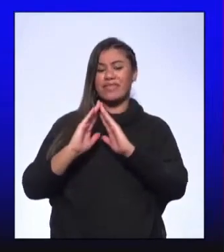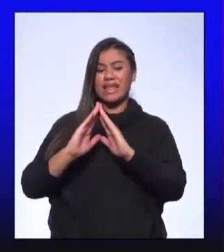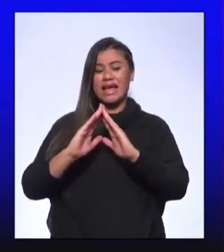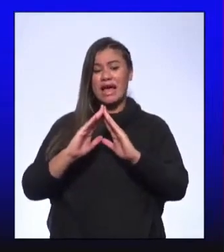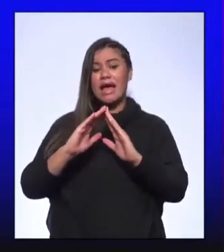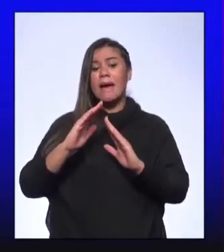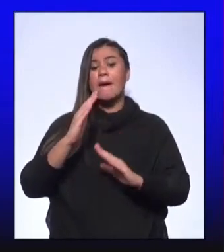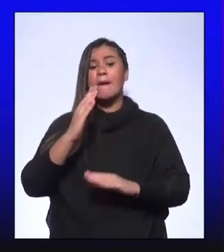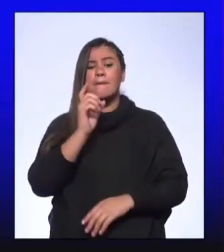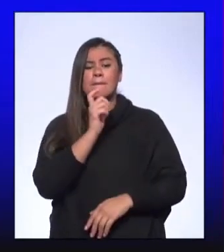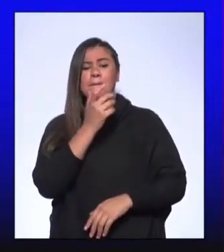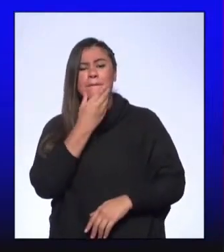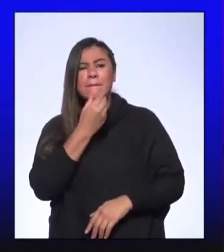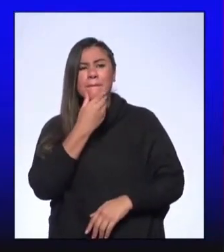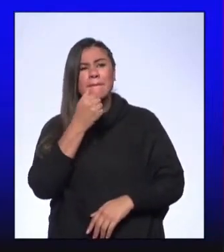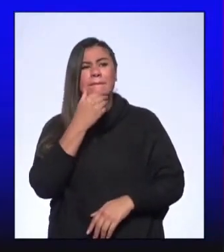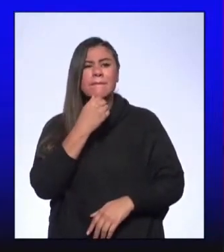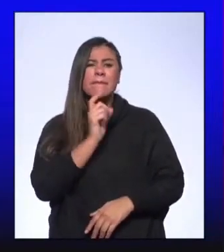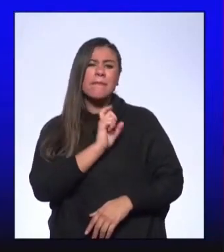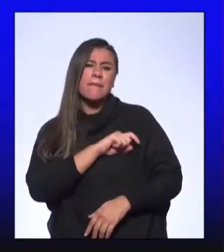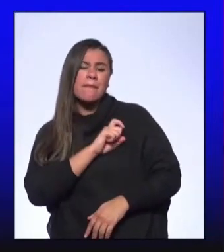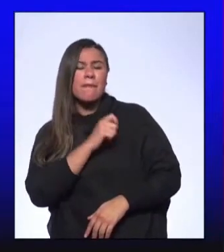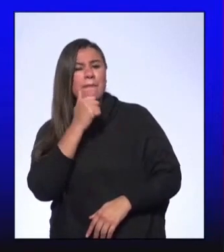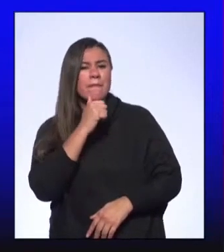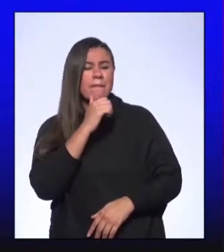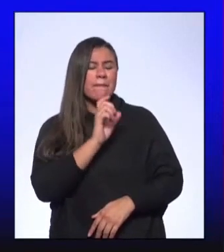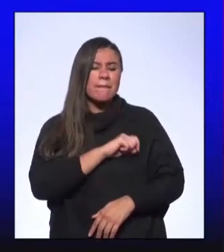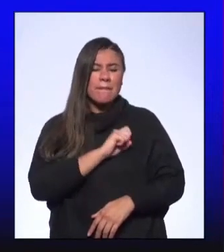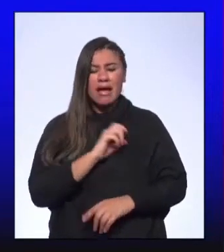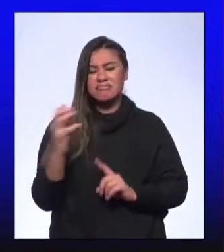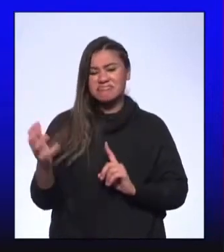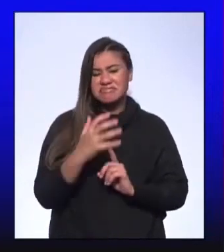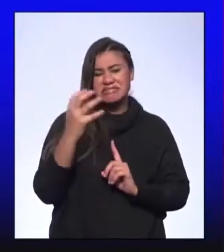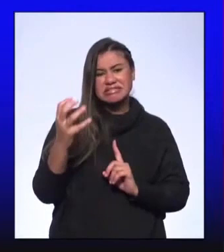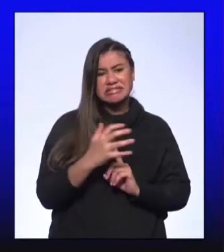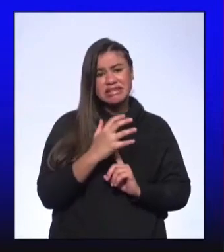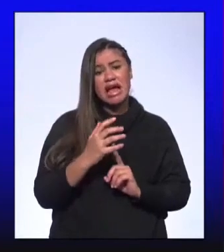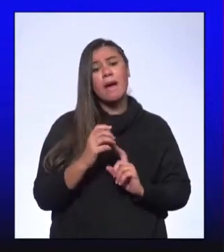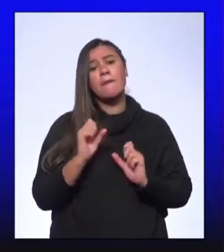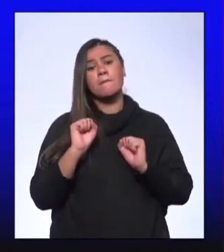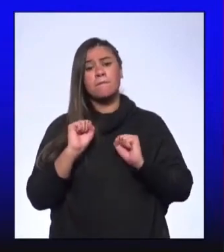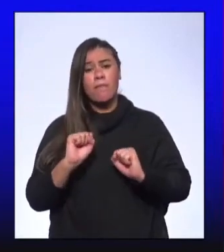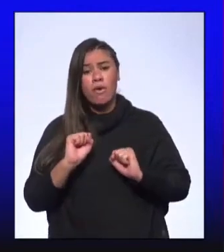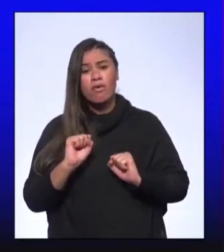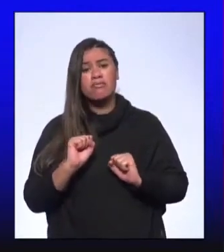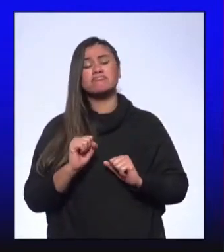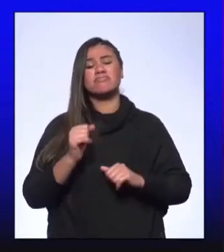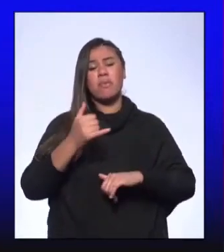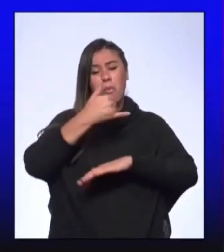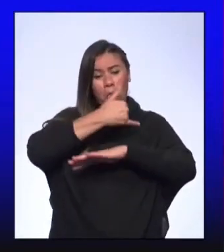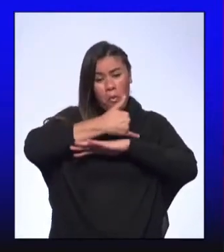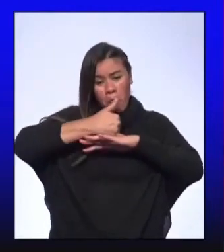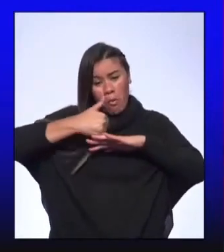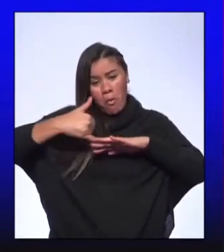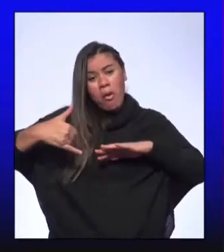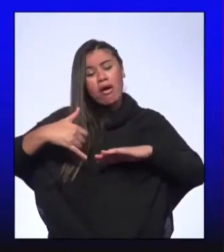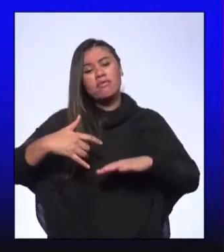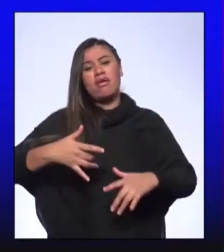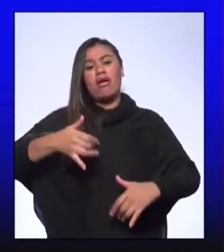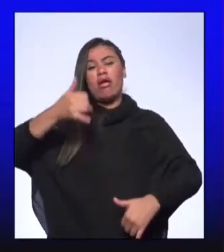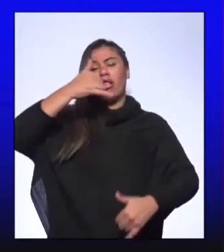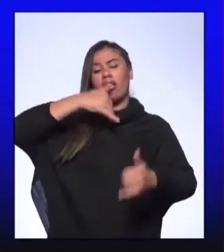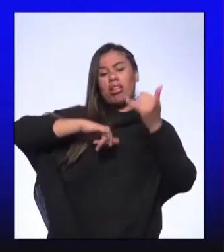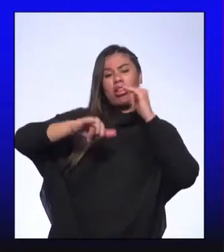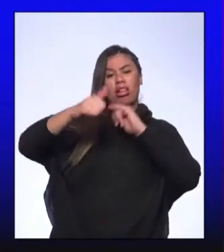de drogas, aumenta a chance do uso de álcool. Nós temos visto aumento dos casos